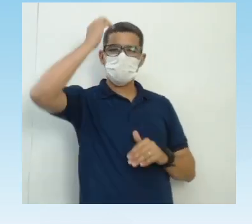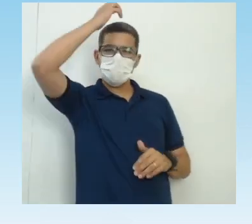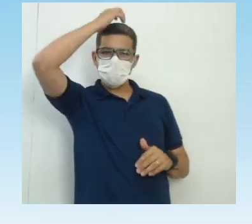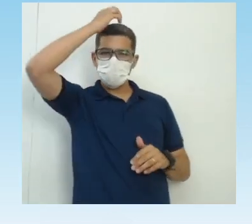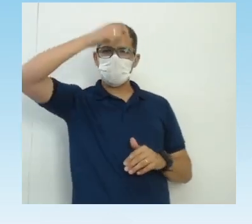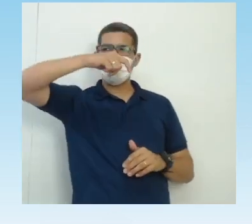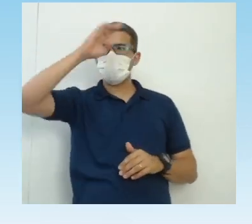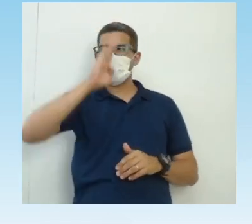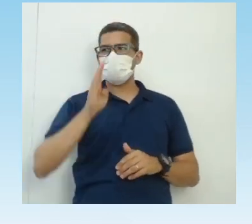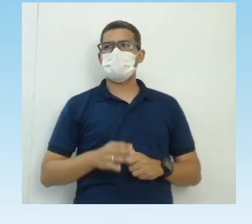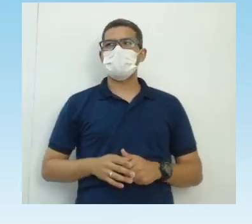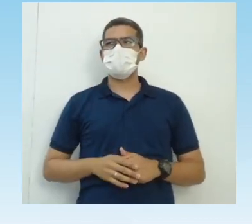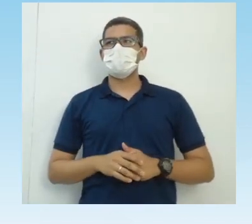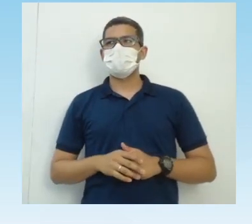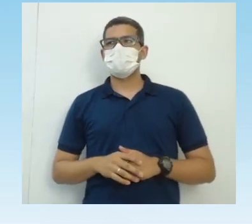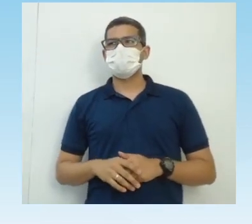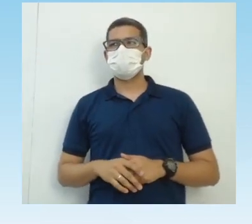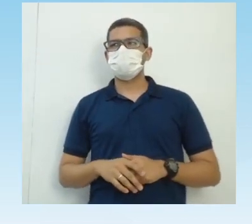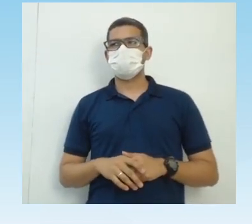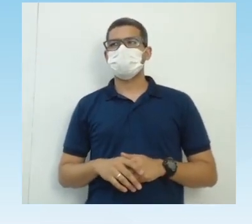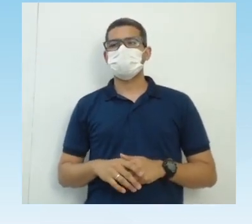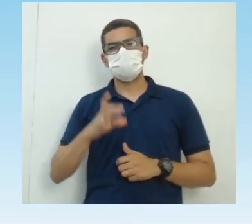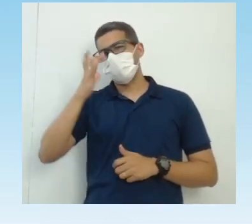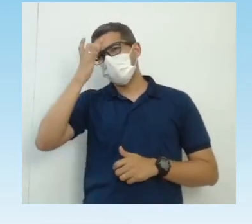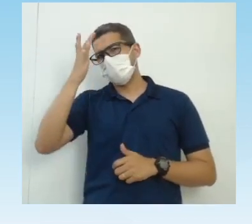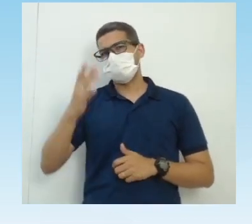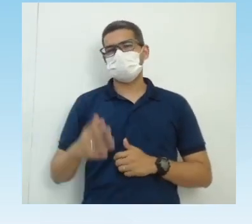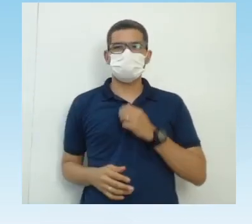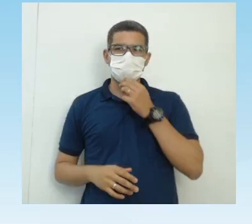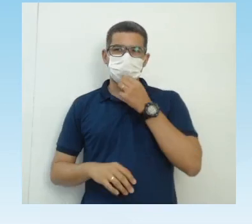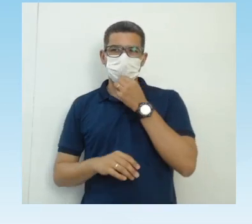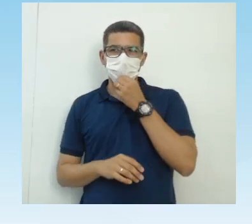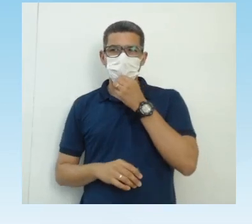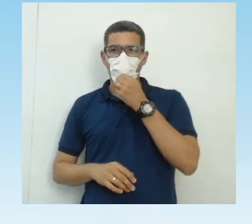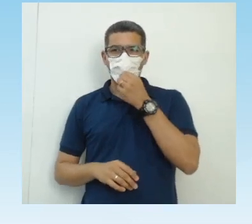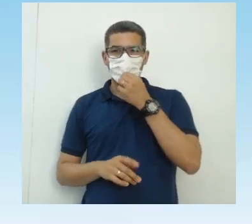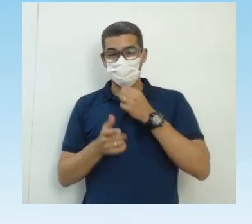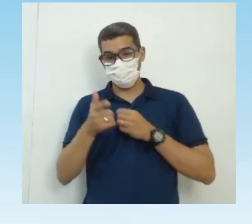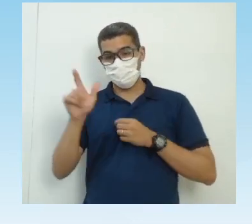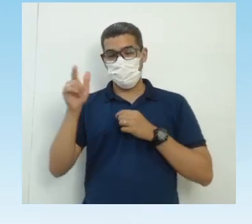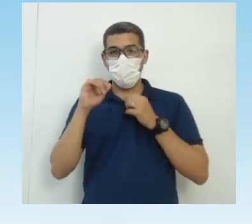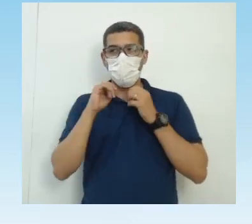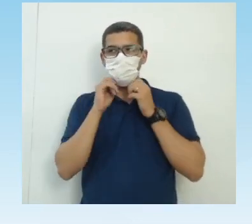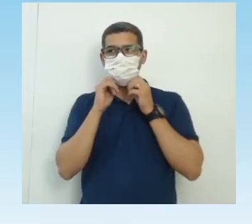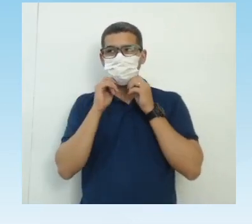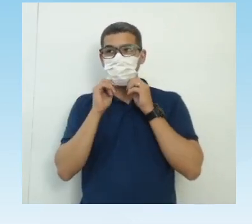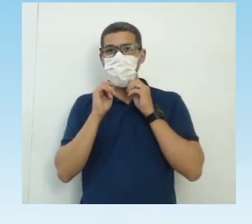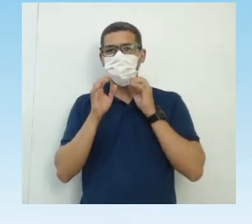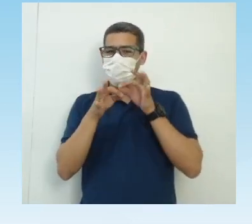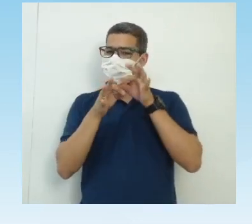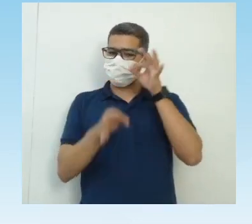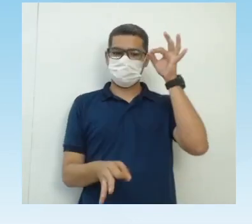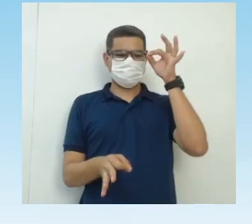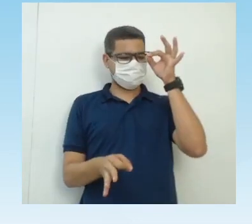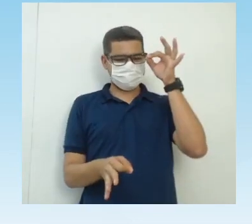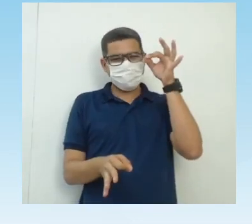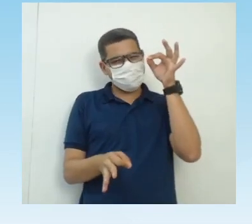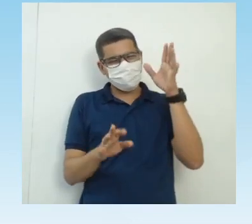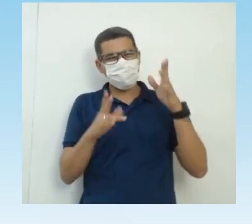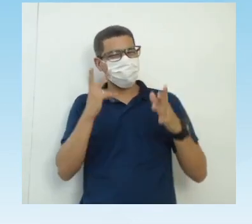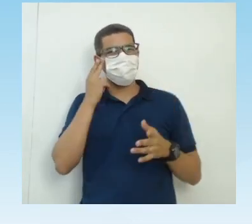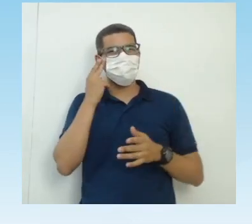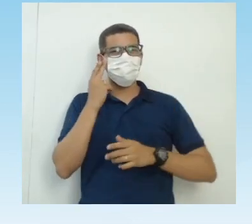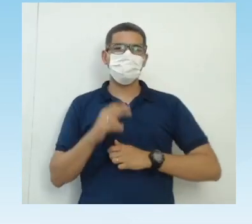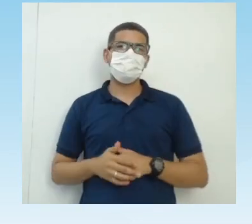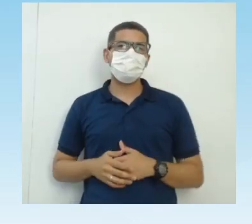do Brasil. Beleza? Fácil, né? Vamos para uma próxima aqui grandona. Vamos embora. Só tem tamanho. Durante a